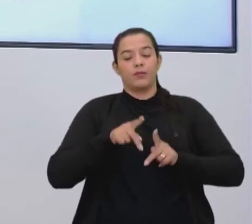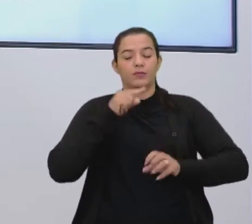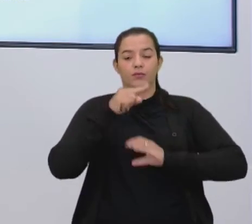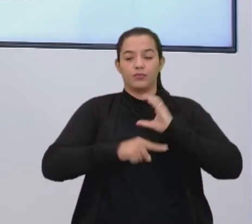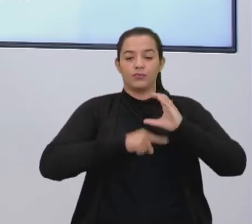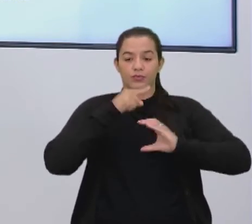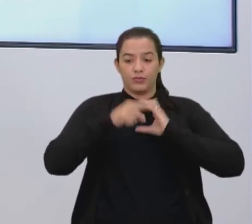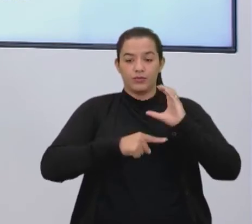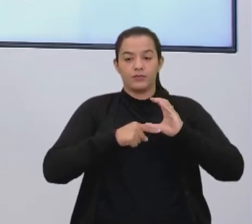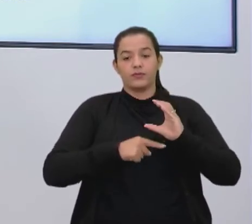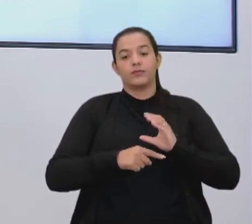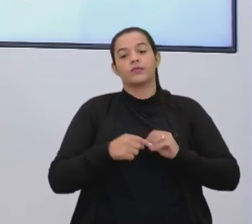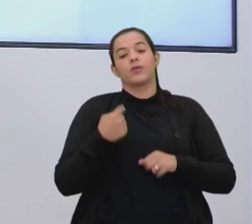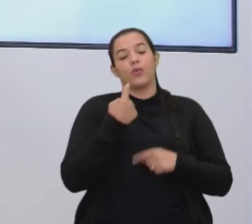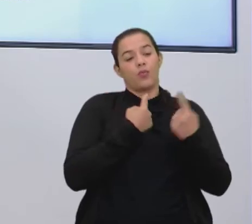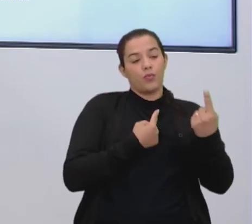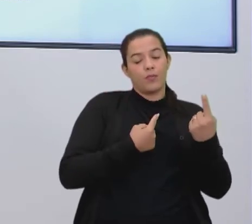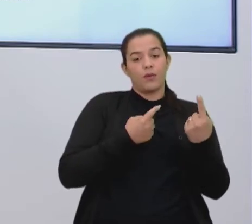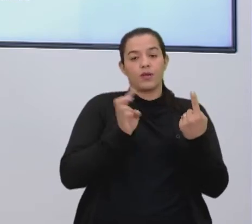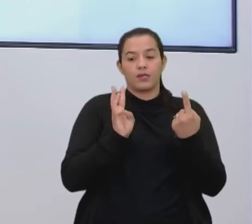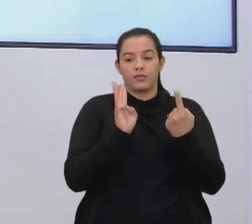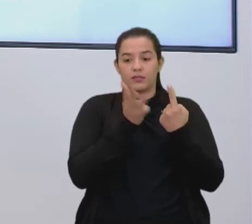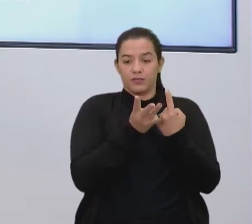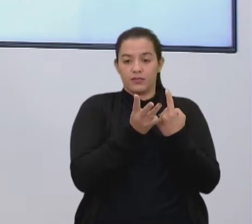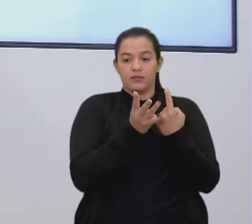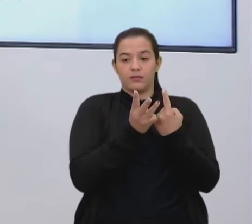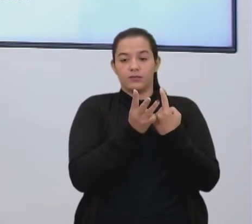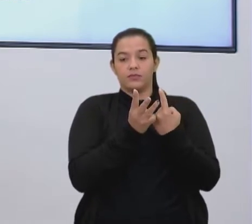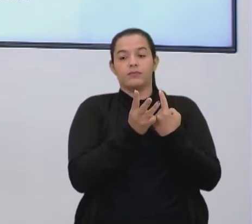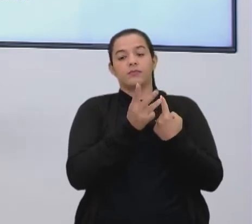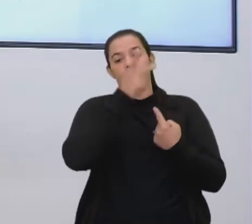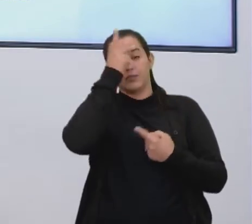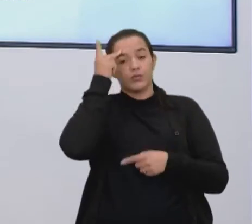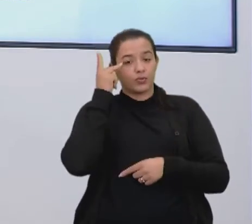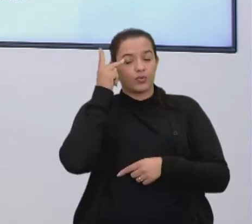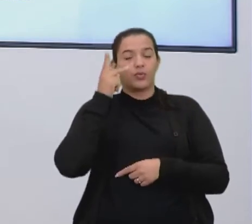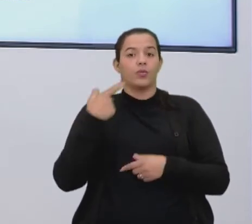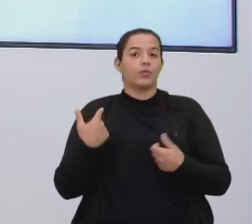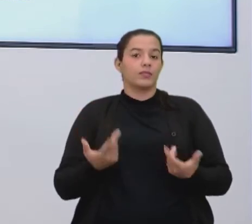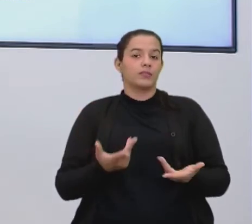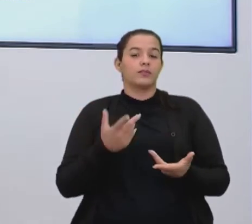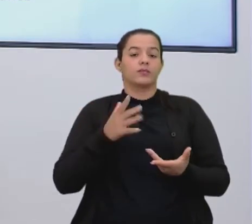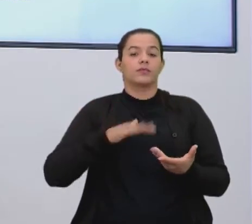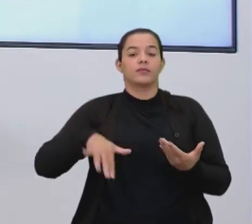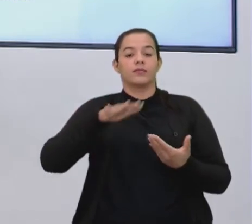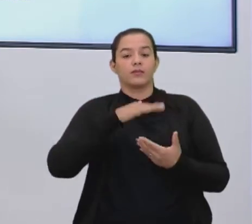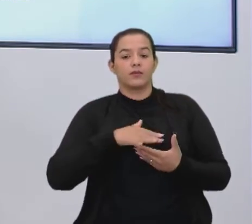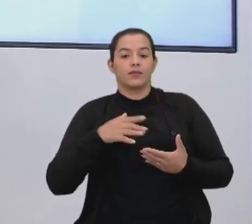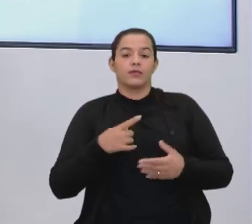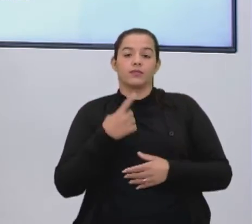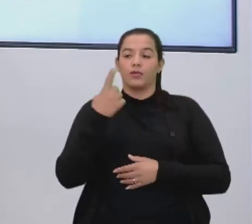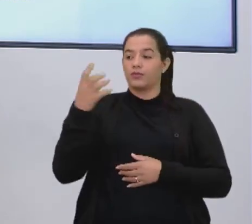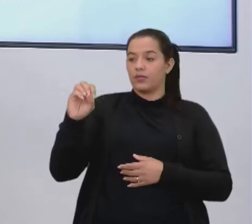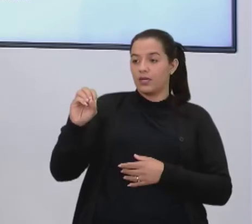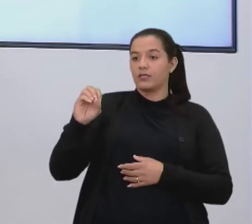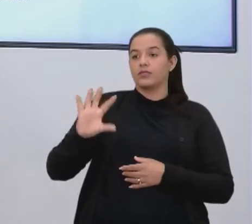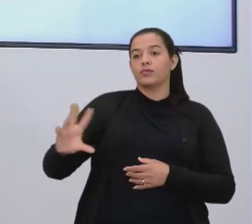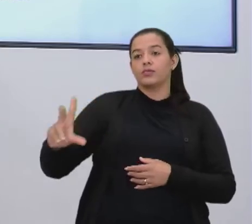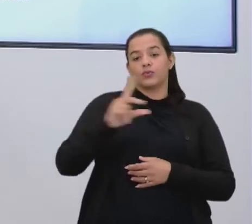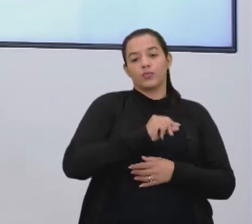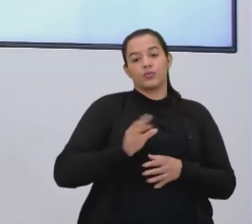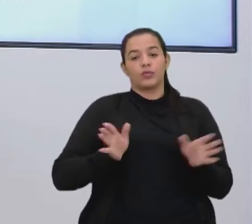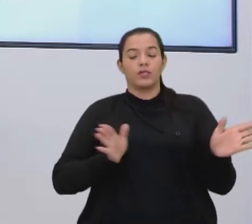1 a cada 3 pessoas no mundo... Porque aí você vai falar, como assim 1 a cada 3 pessoas? Tipo, de 10 pessoas que eu conheço, todo mundo tem